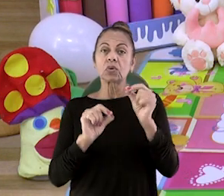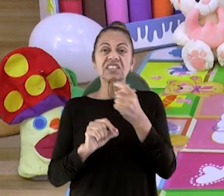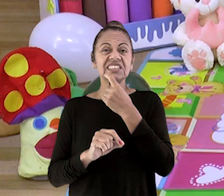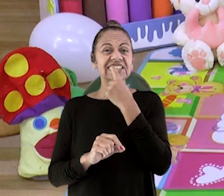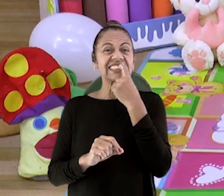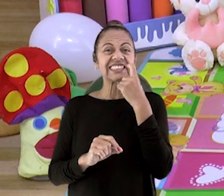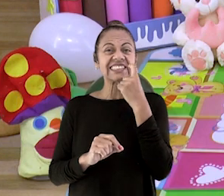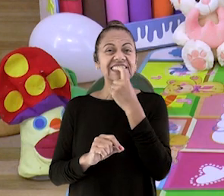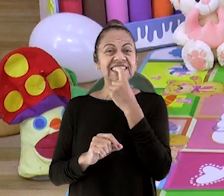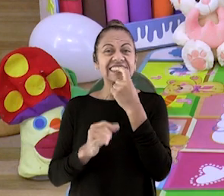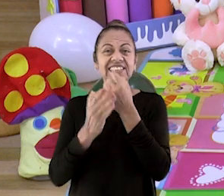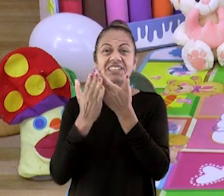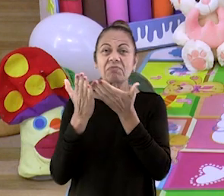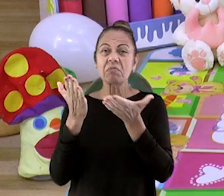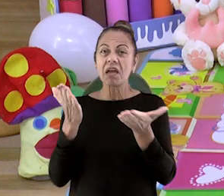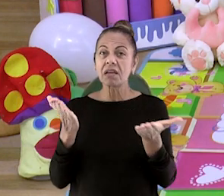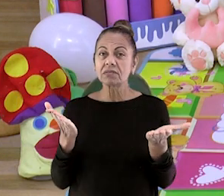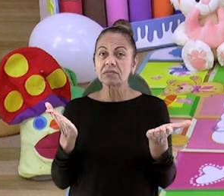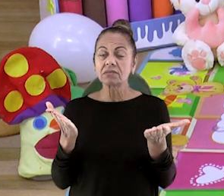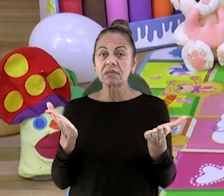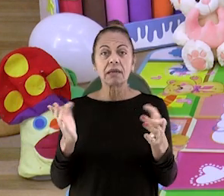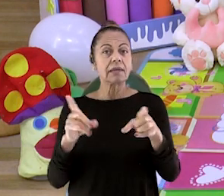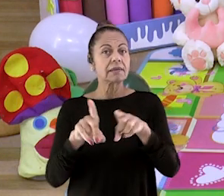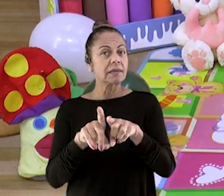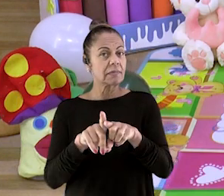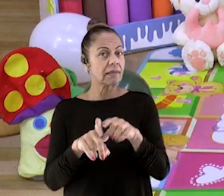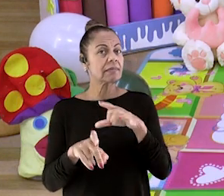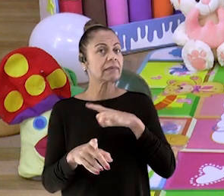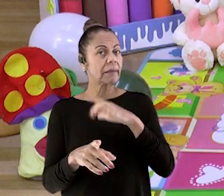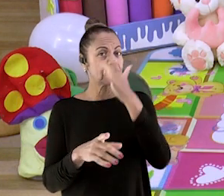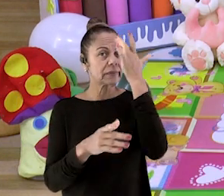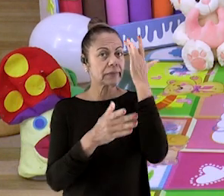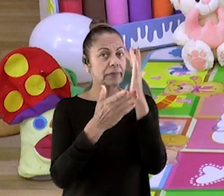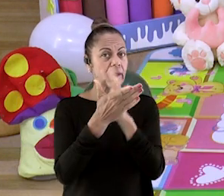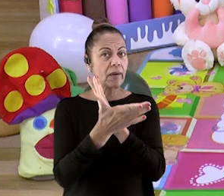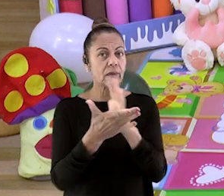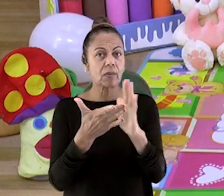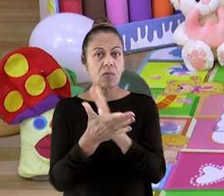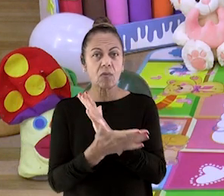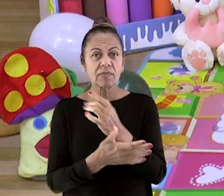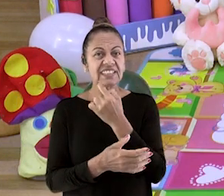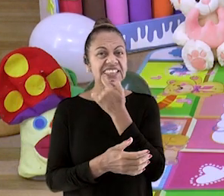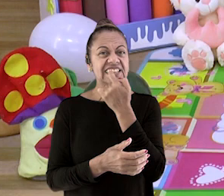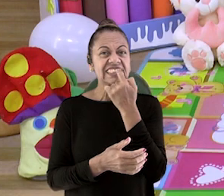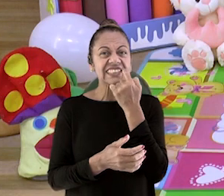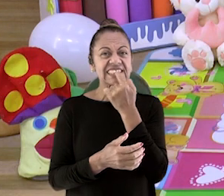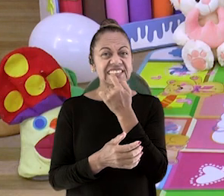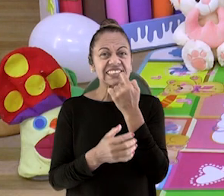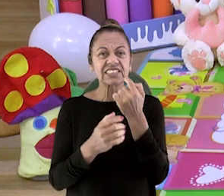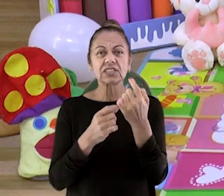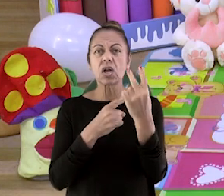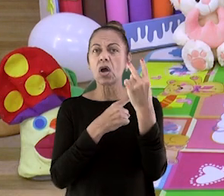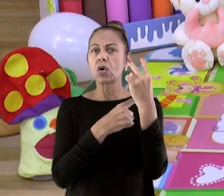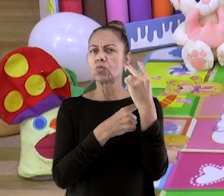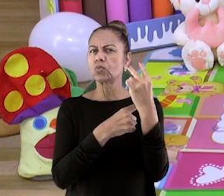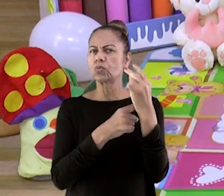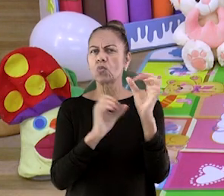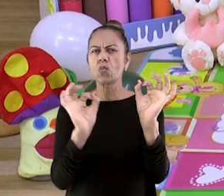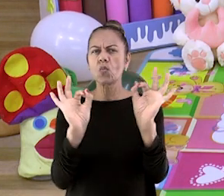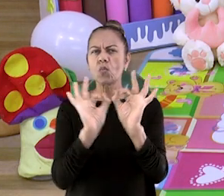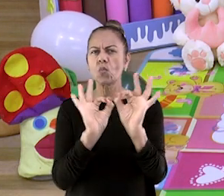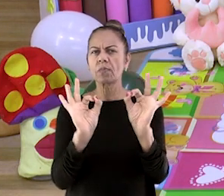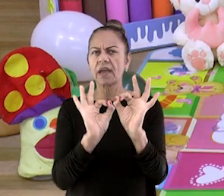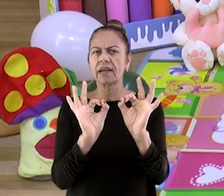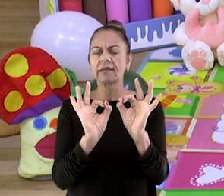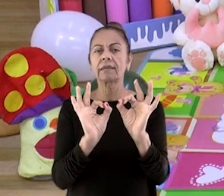os dentes e tem gente que não cuida dos dentes daí perde os dentes e tem que